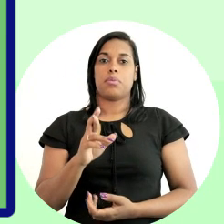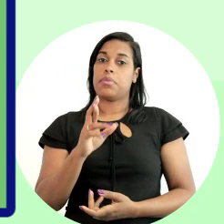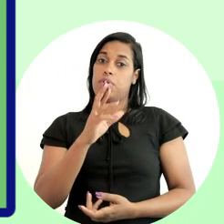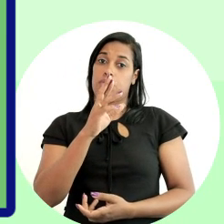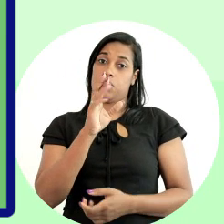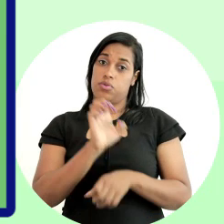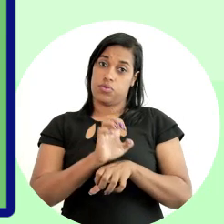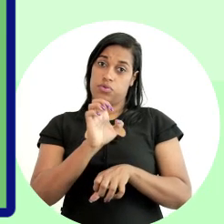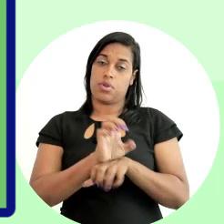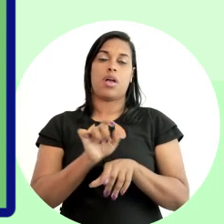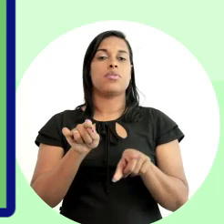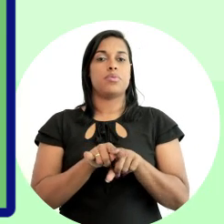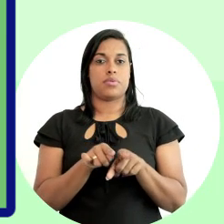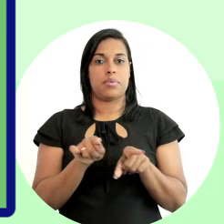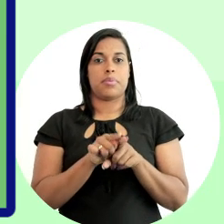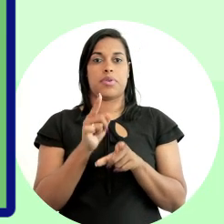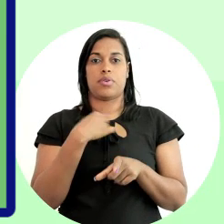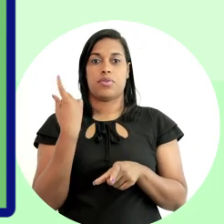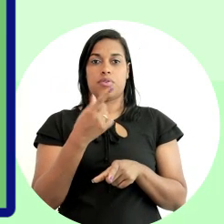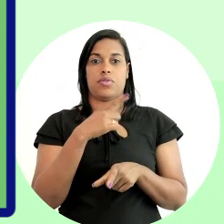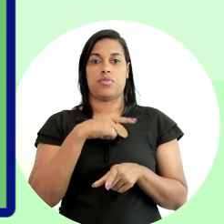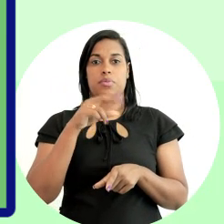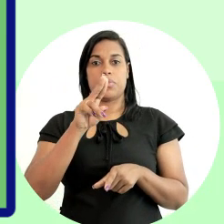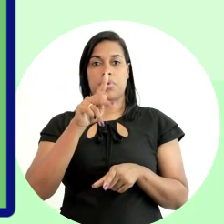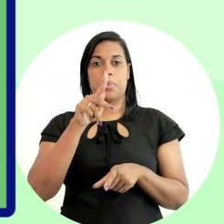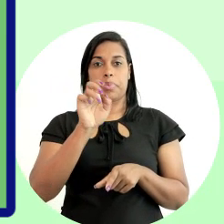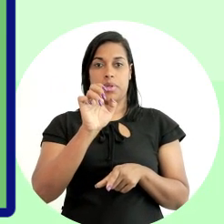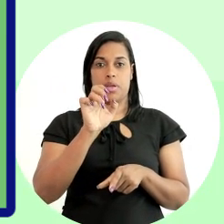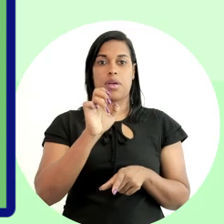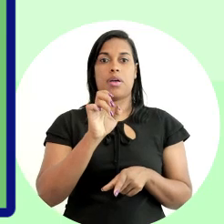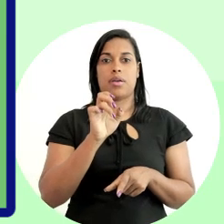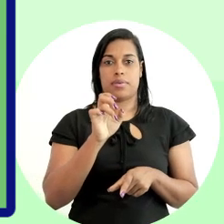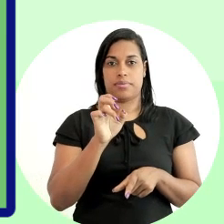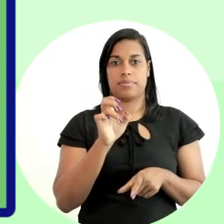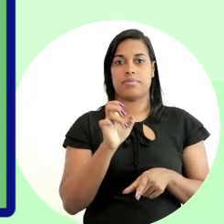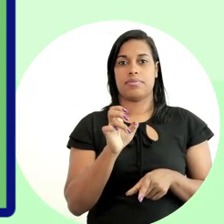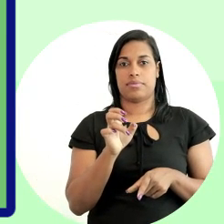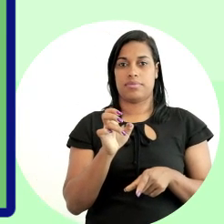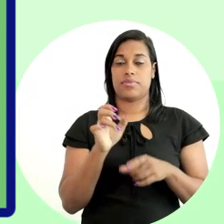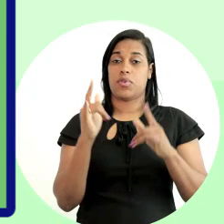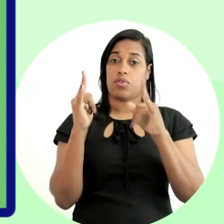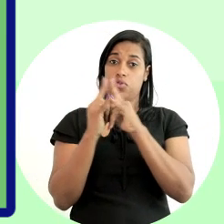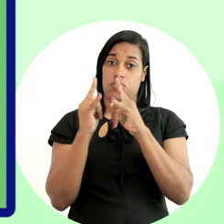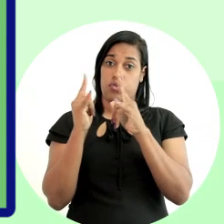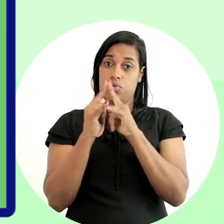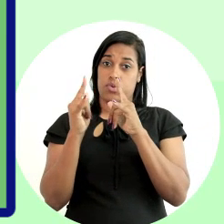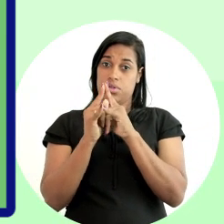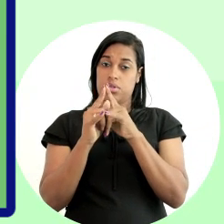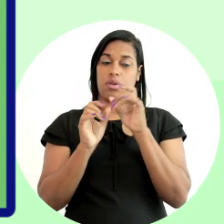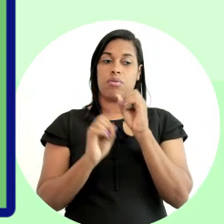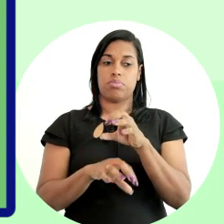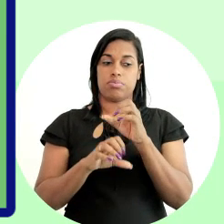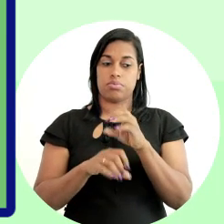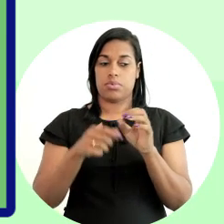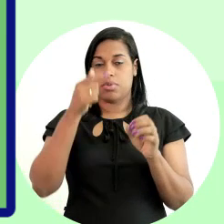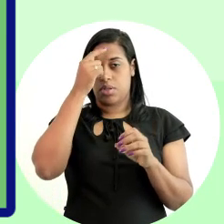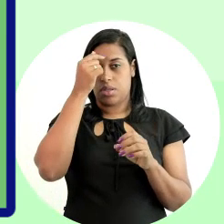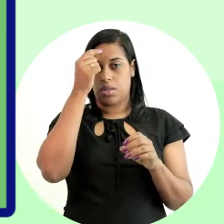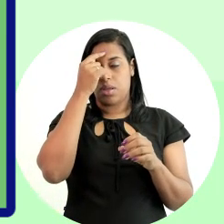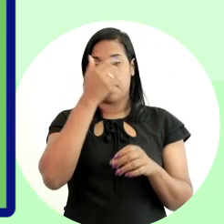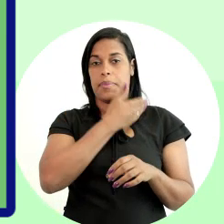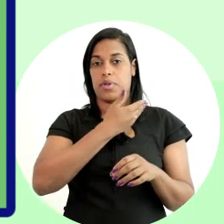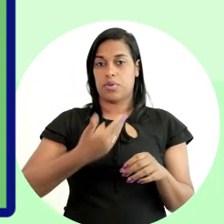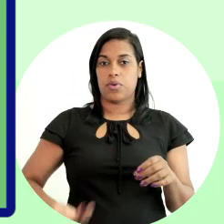rede estadual, que nós temos a UPE, enquanto instituição de ensino superior,